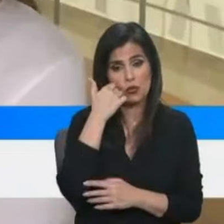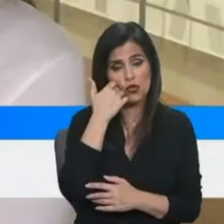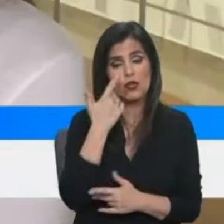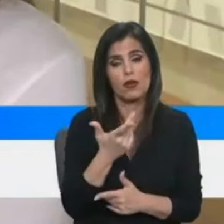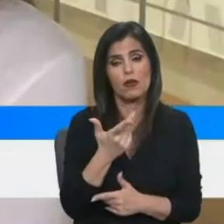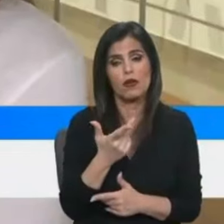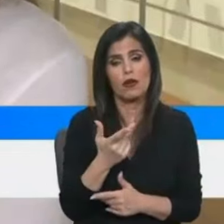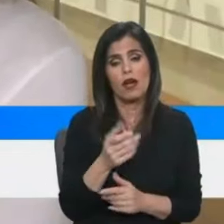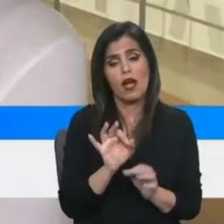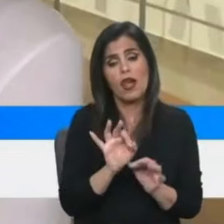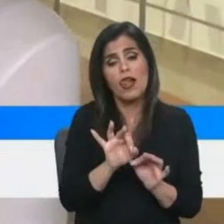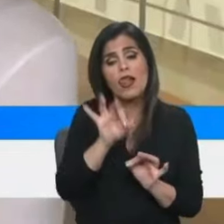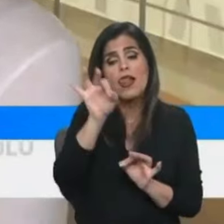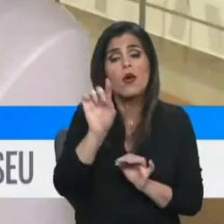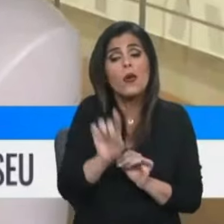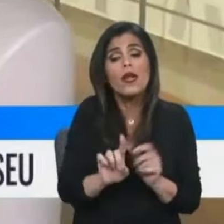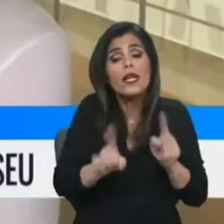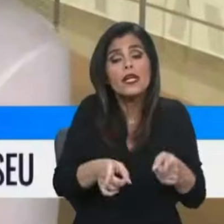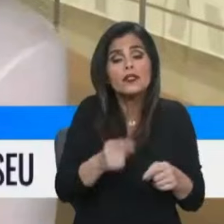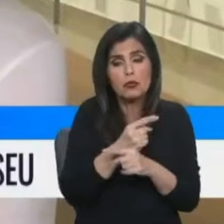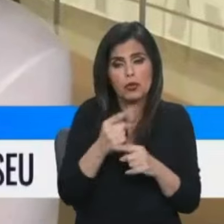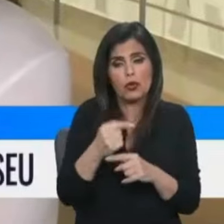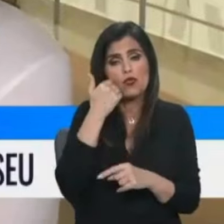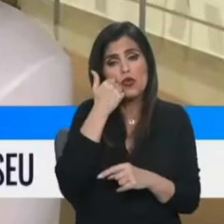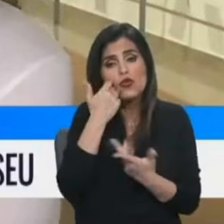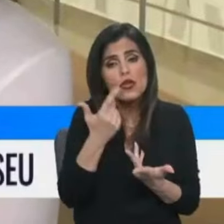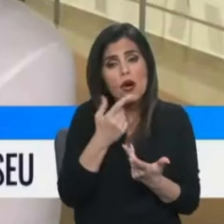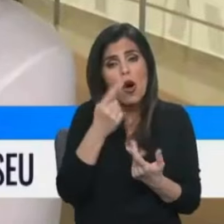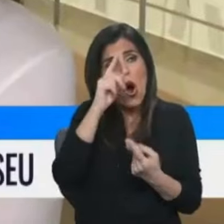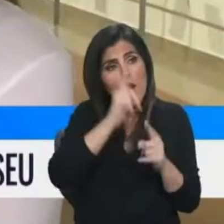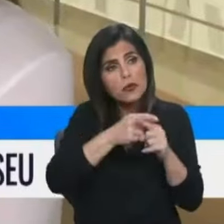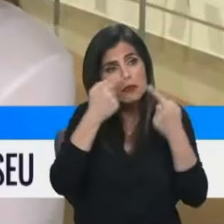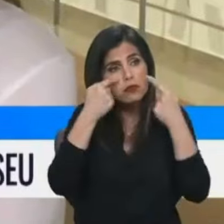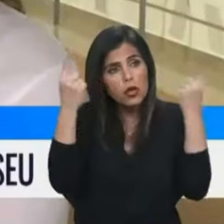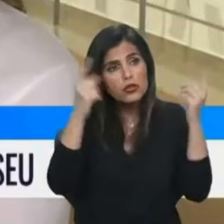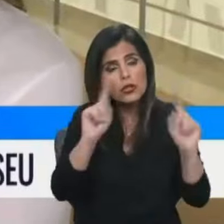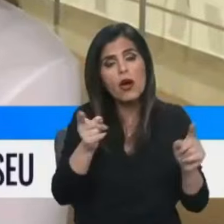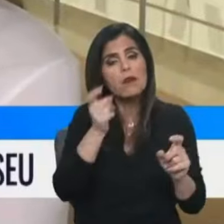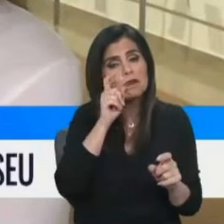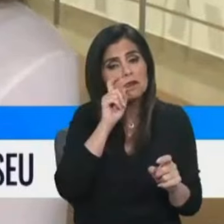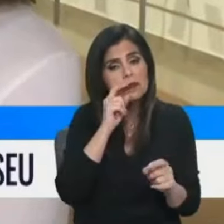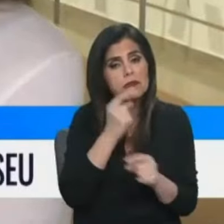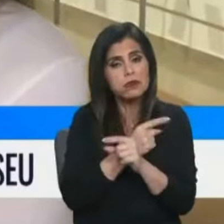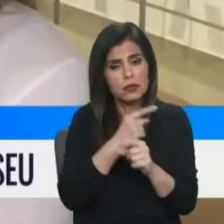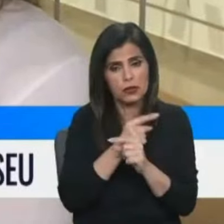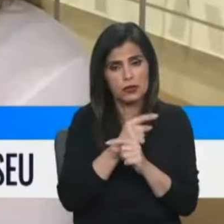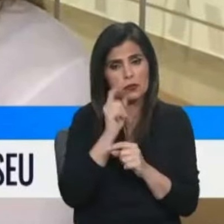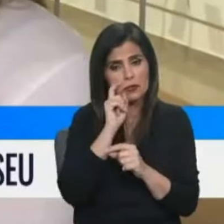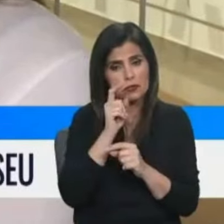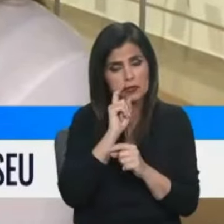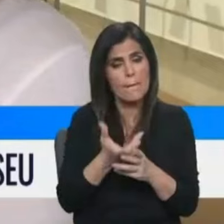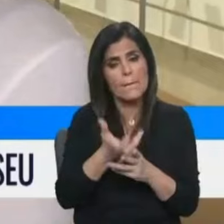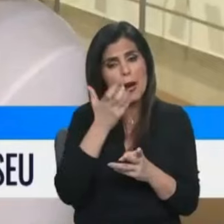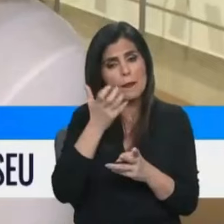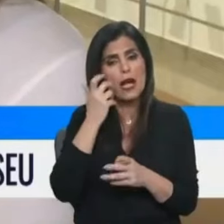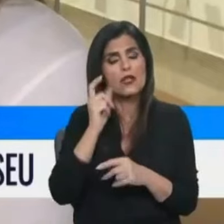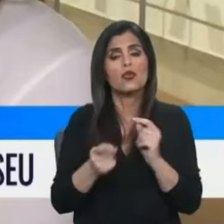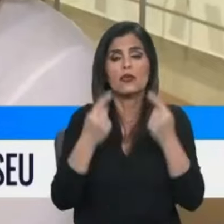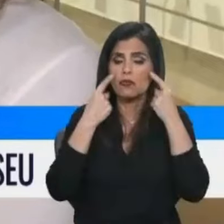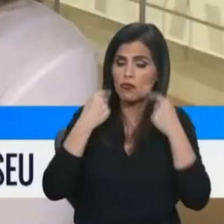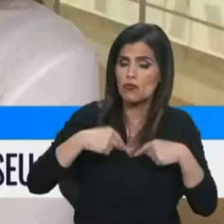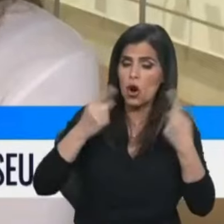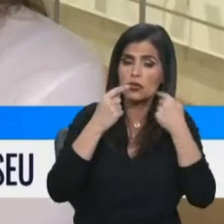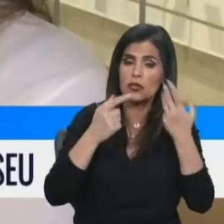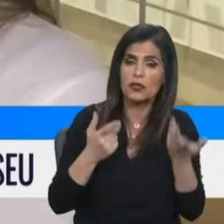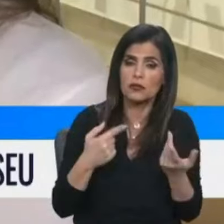iceberg. Porque o museu não tem só o objetivo de expor, tem o objetivo de preservar património. Portanto, preserva muito mais que aquilo que apresenta ao